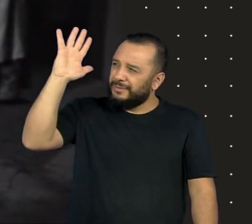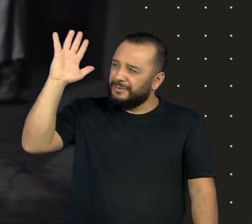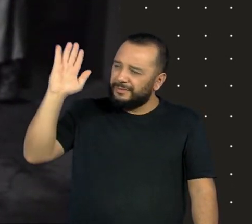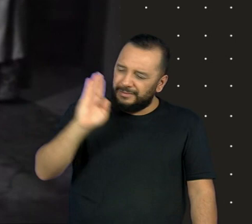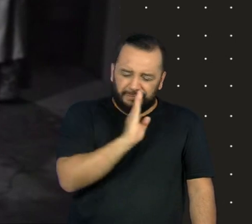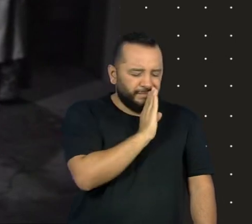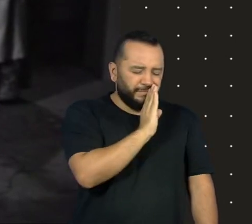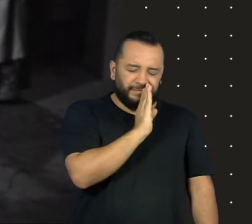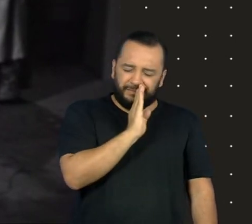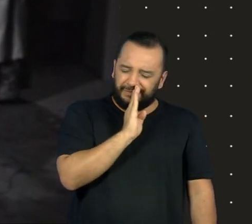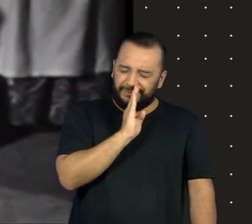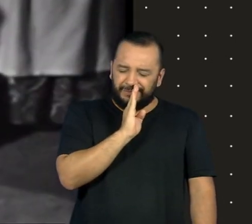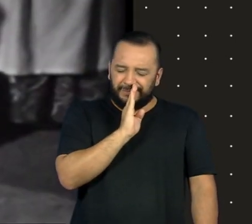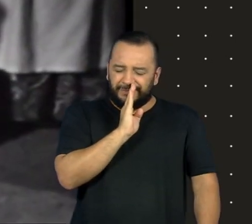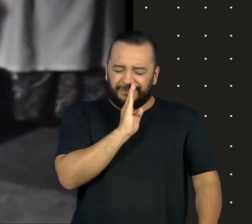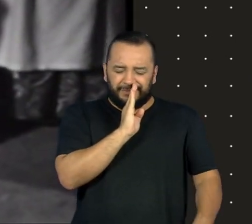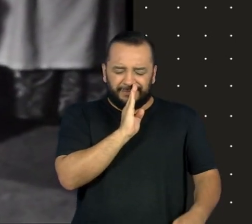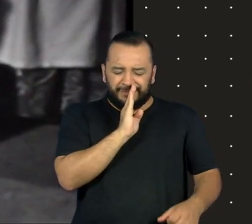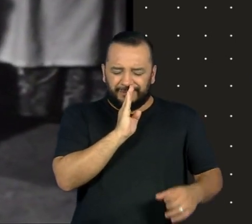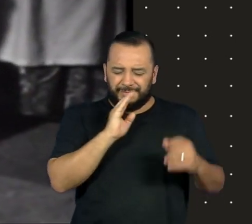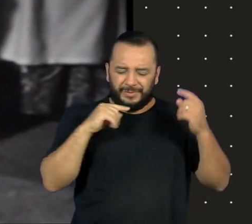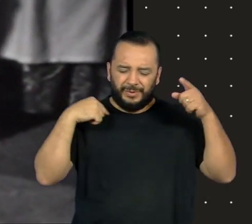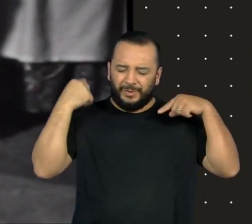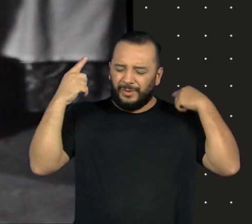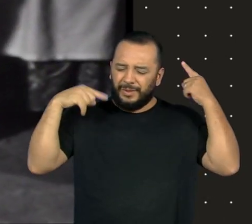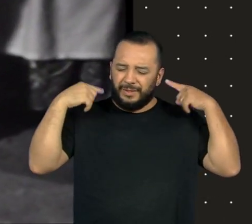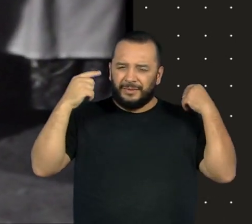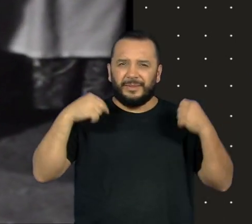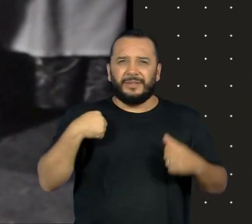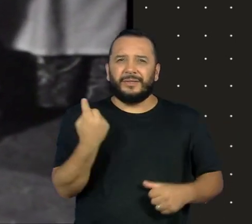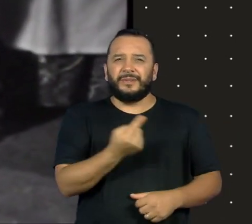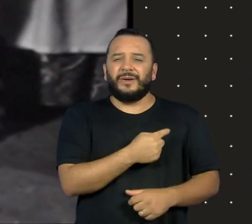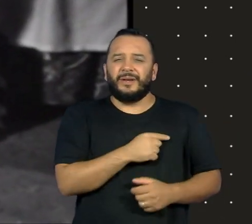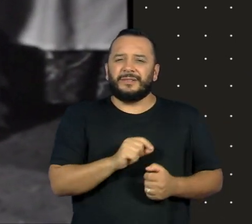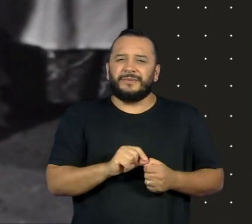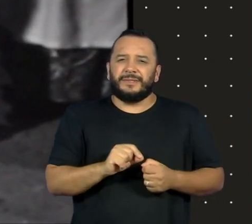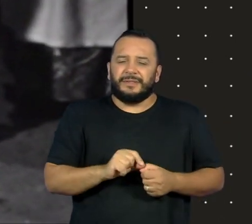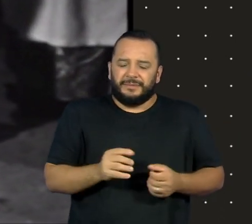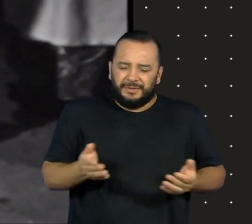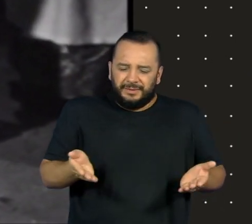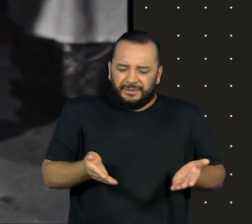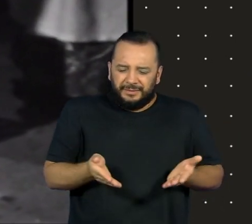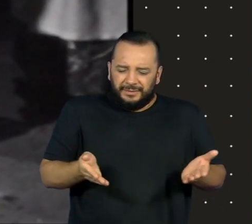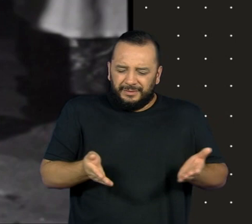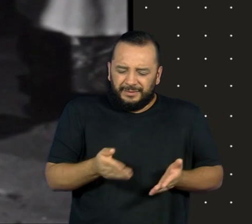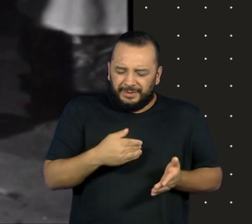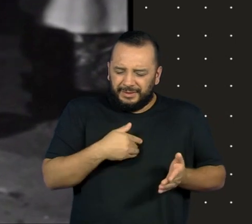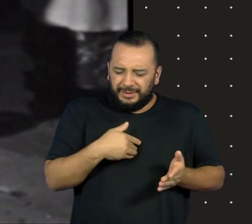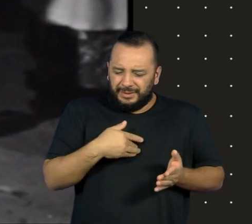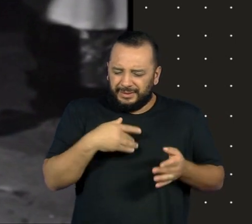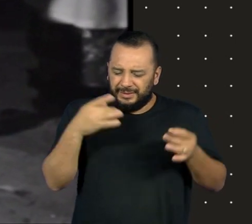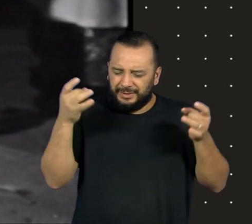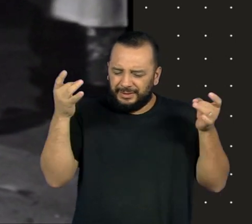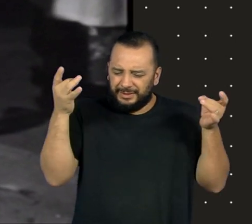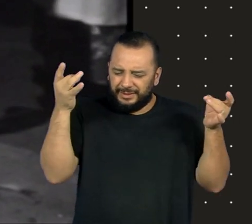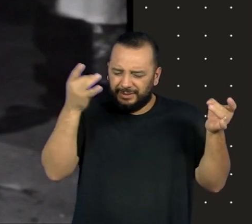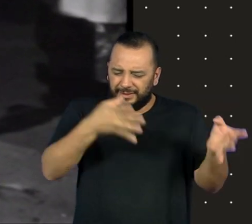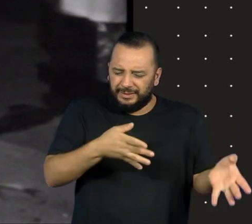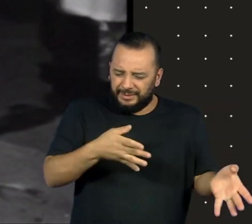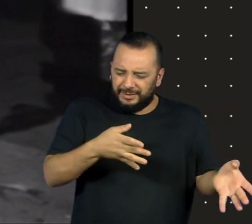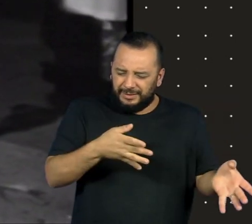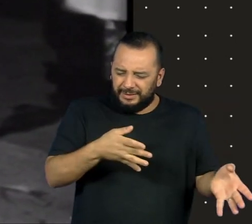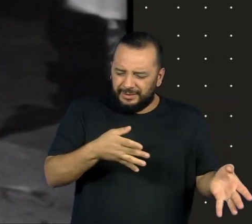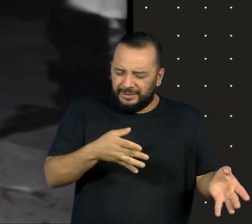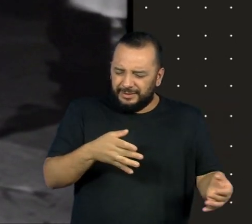no silêncio do medo. O que nós fizemos agora aprendo a abandonar. O que nós